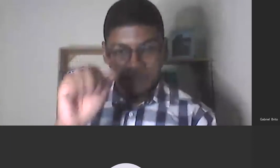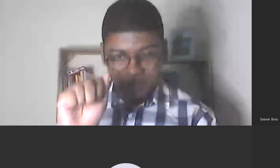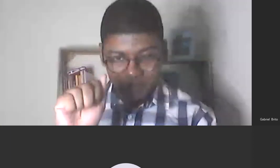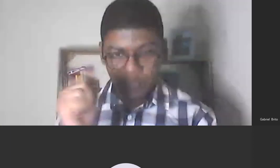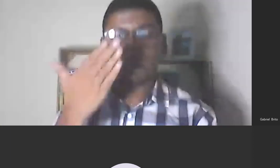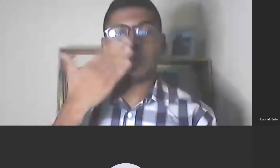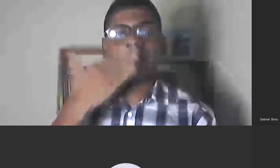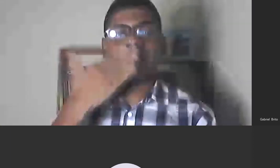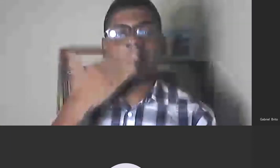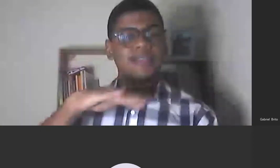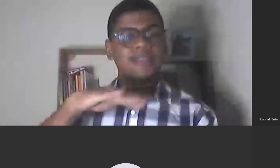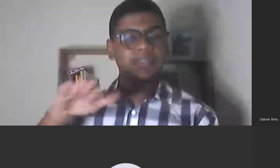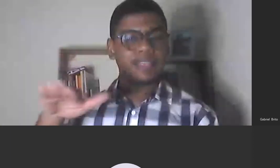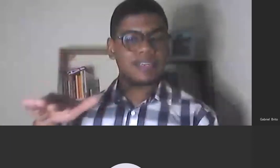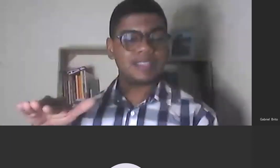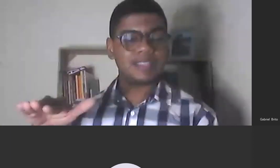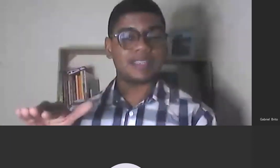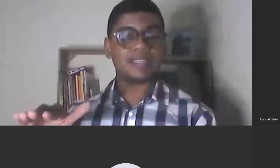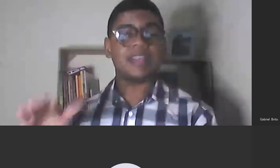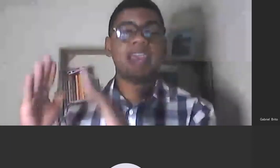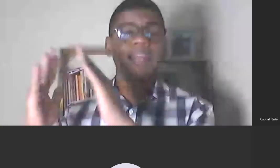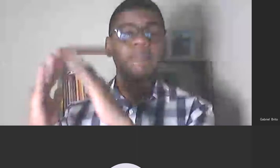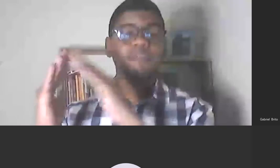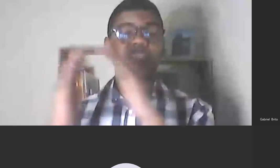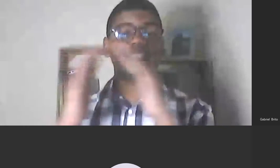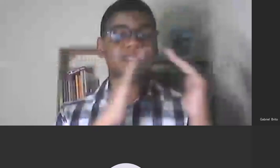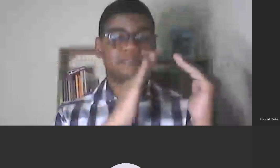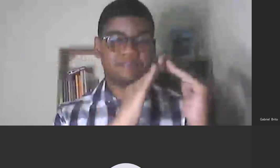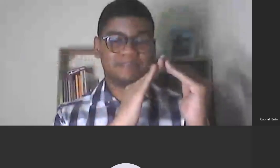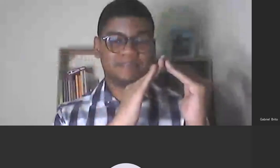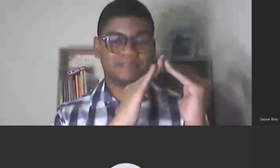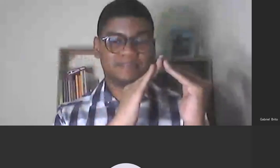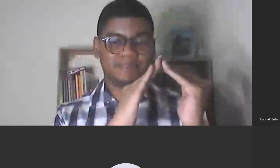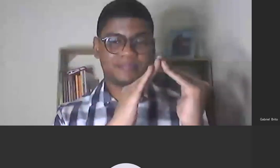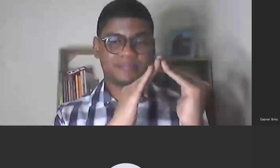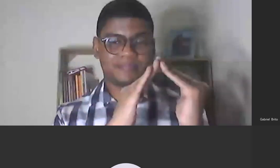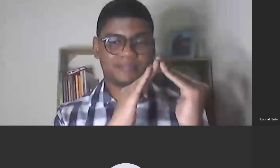Letícia, quando era criança, era minha vizinha.